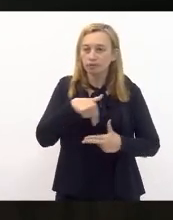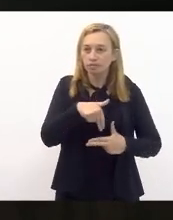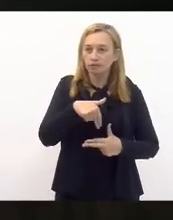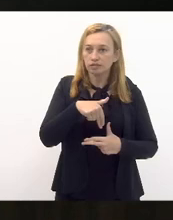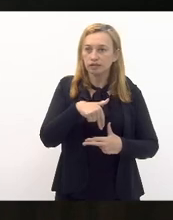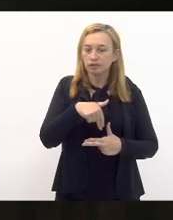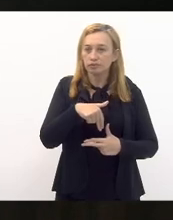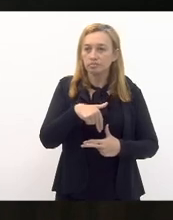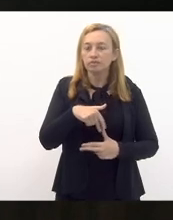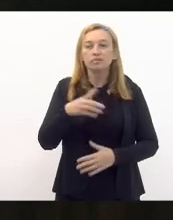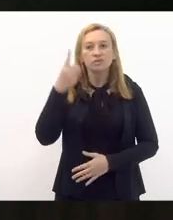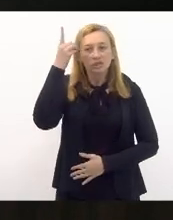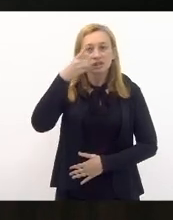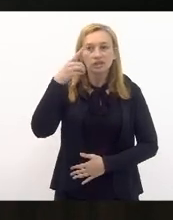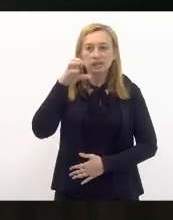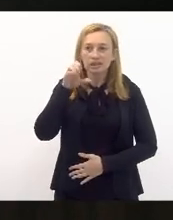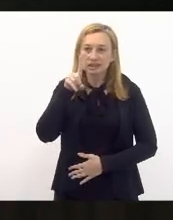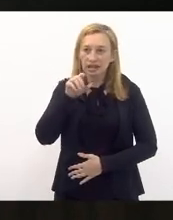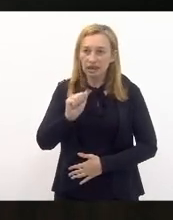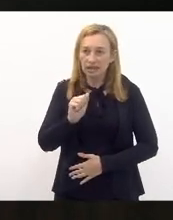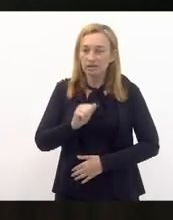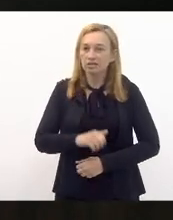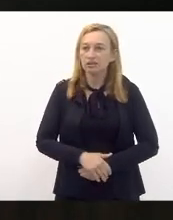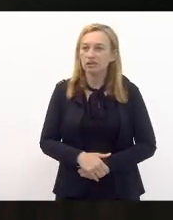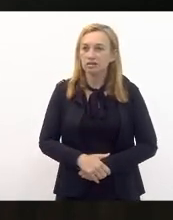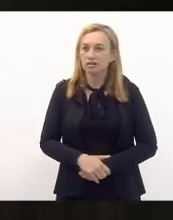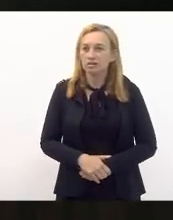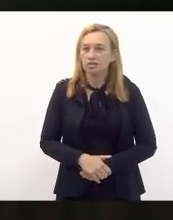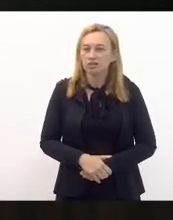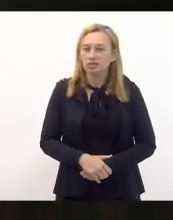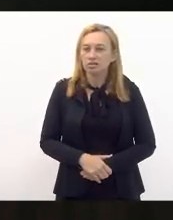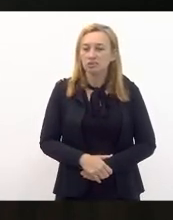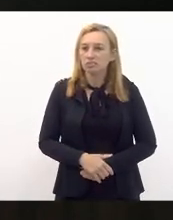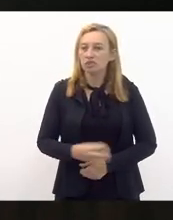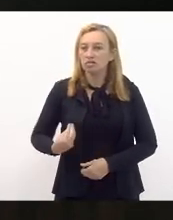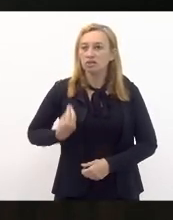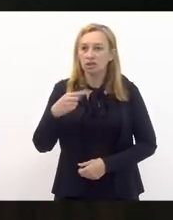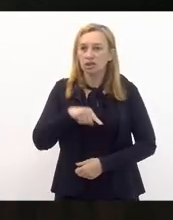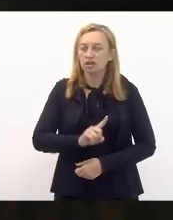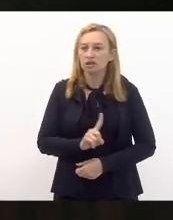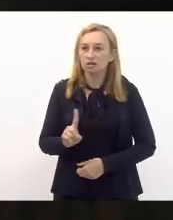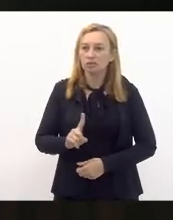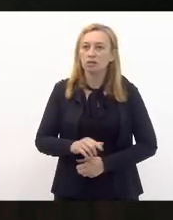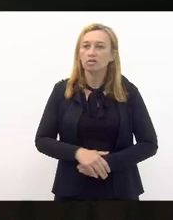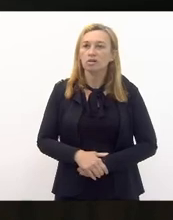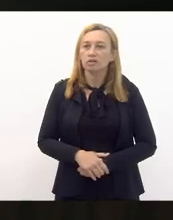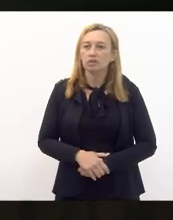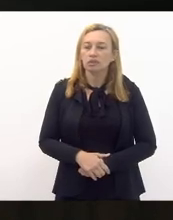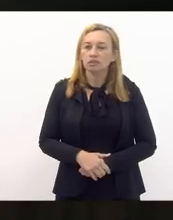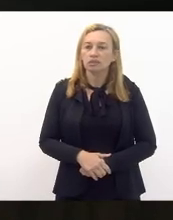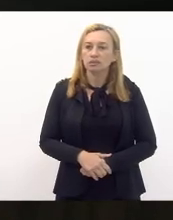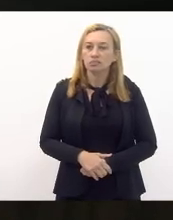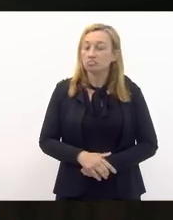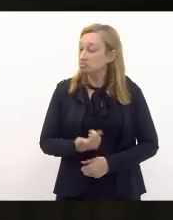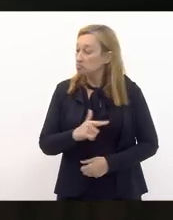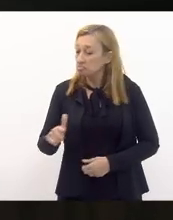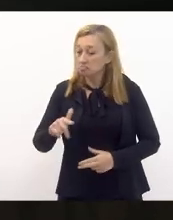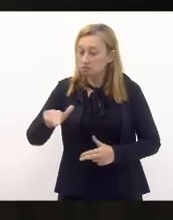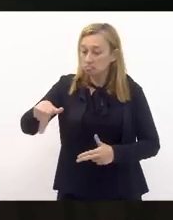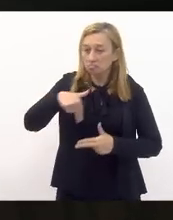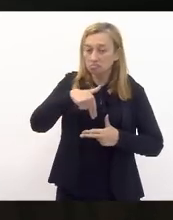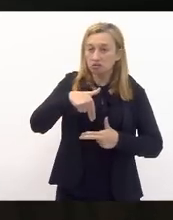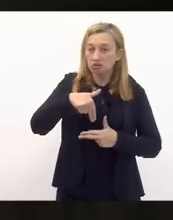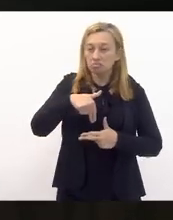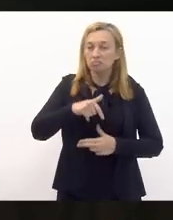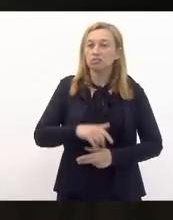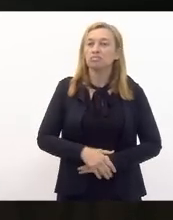escrito nova é a nobre deputada Célia Jordão e não se fazendo presente e não havendo mais